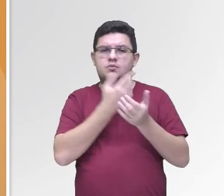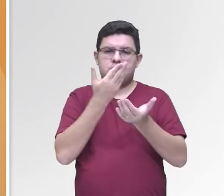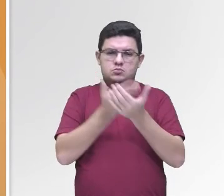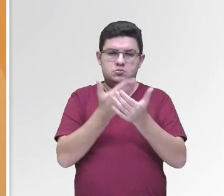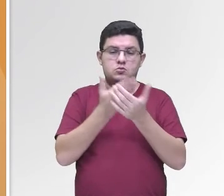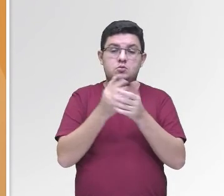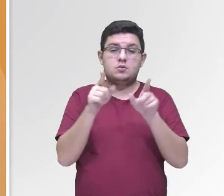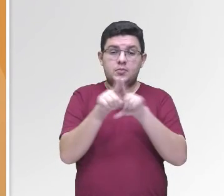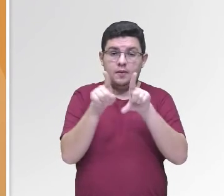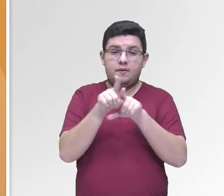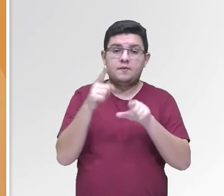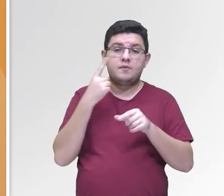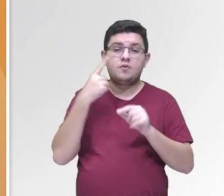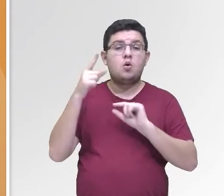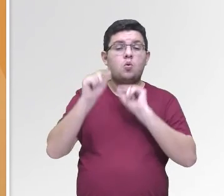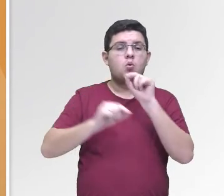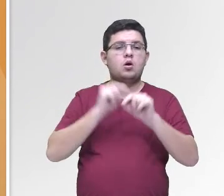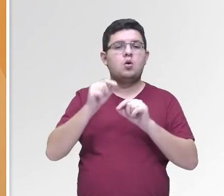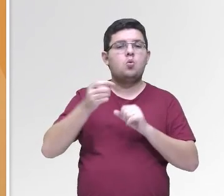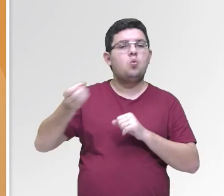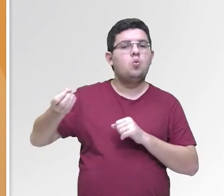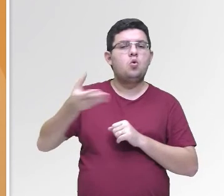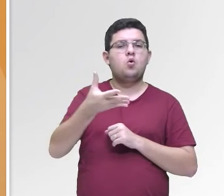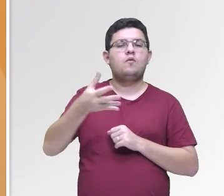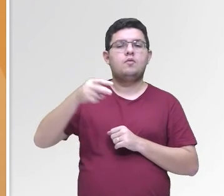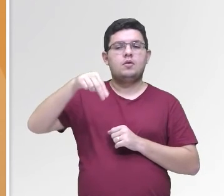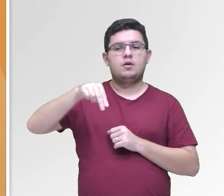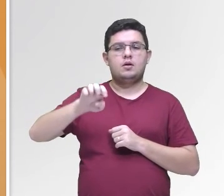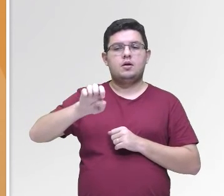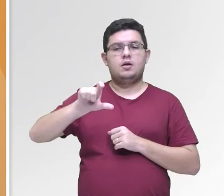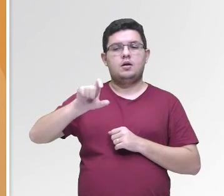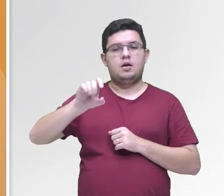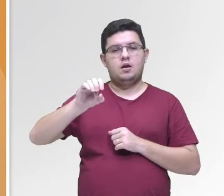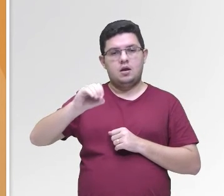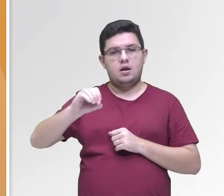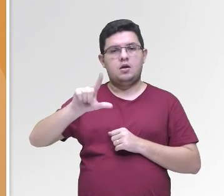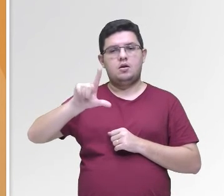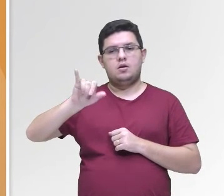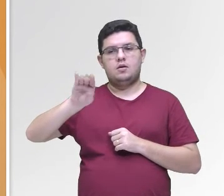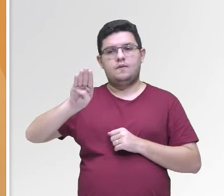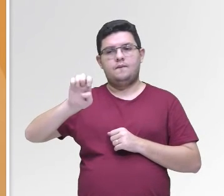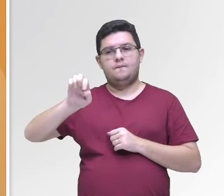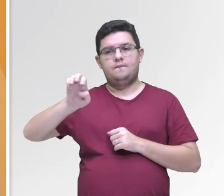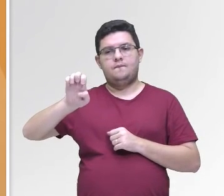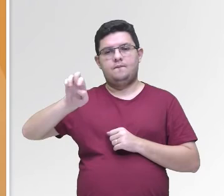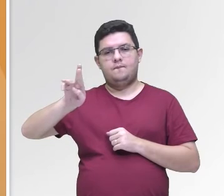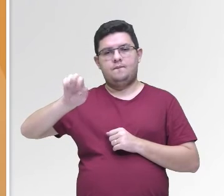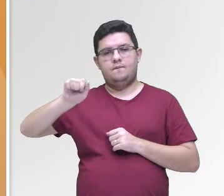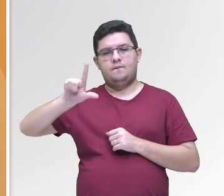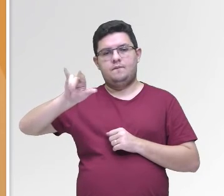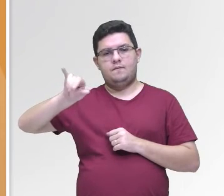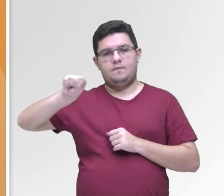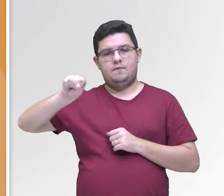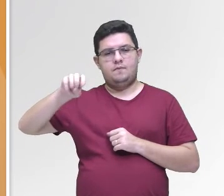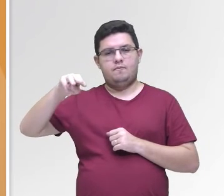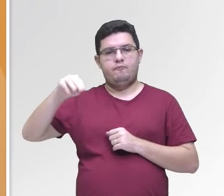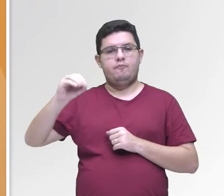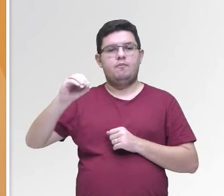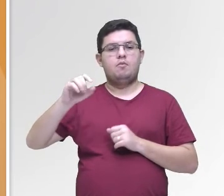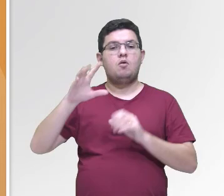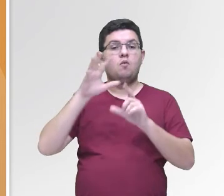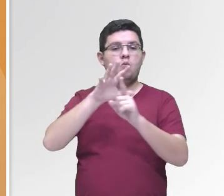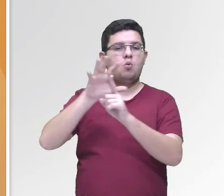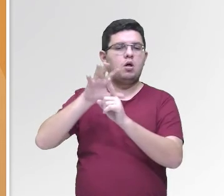verificar que o neoliberalismo também marcou essa fase do capitalismo, tá? Por quê? O